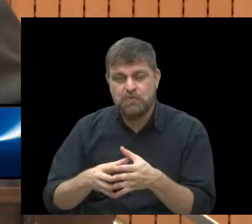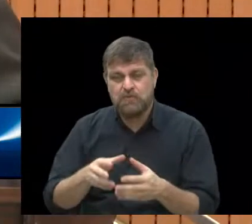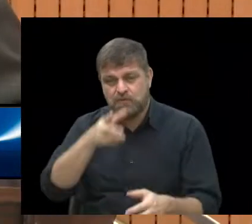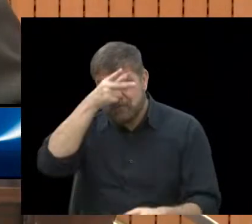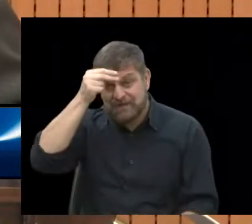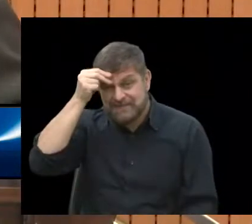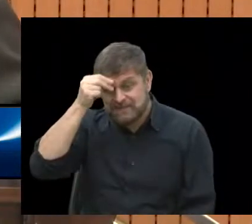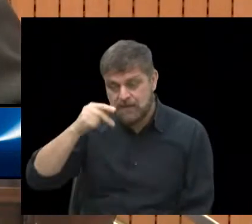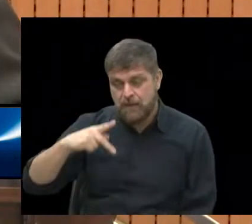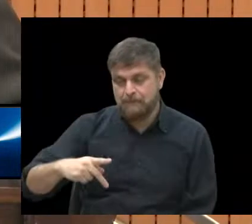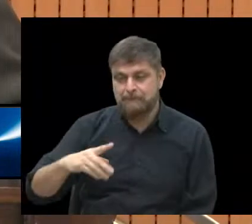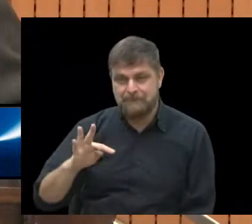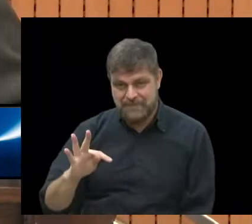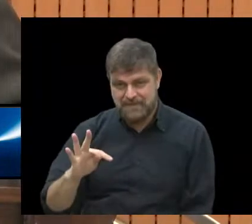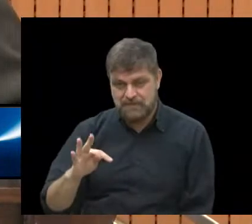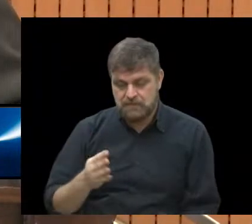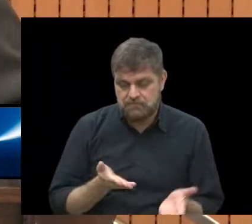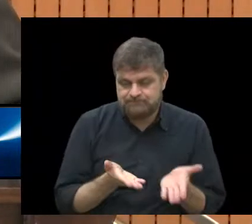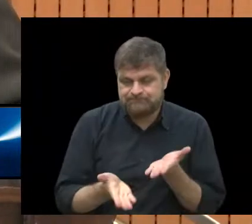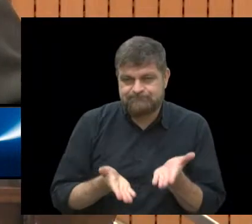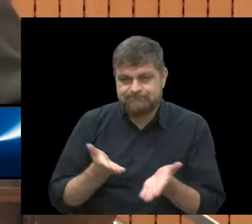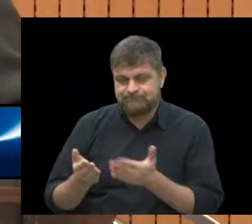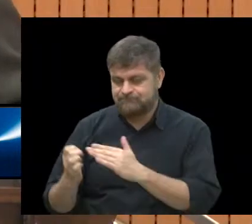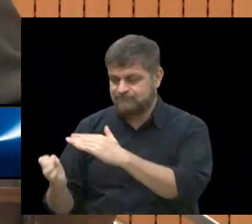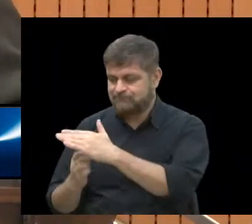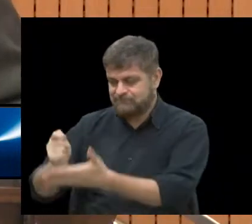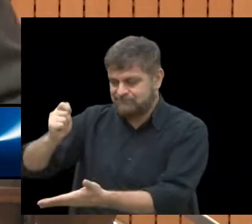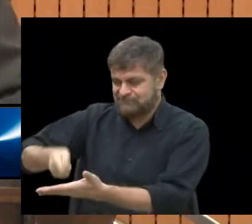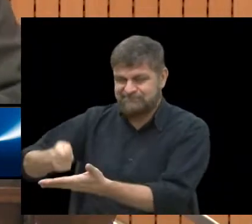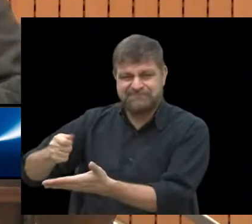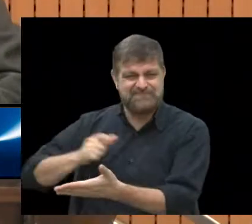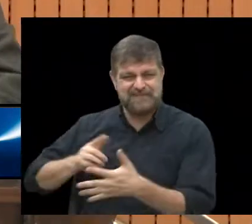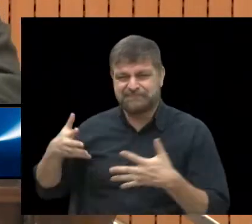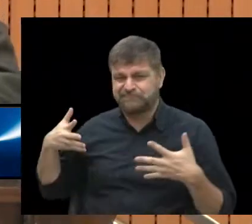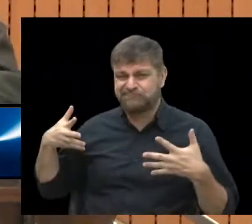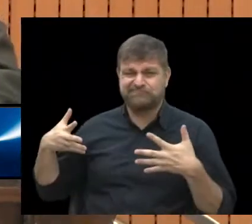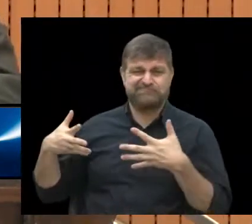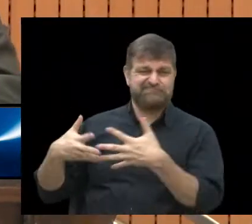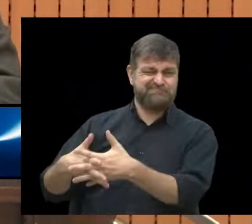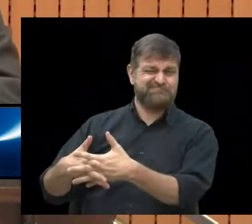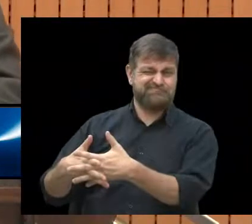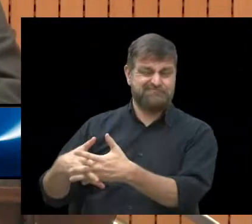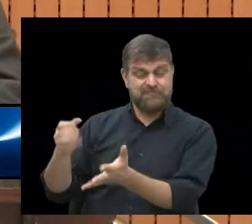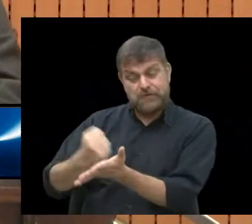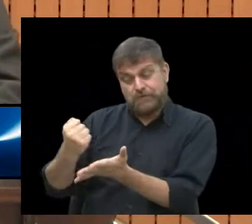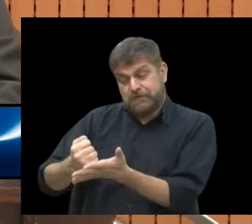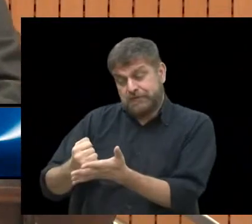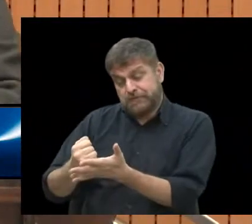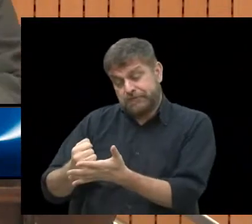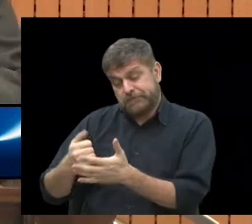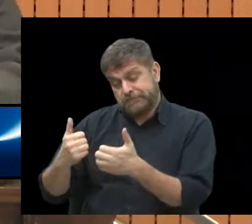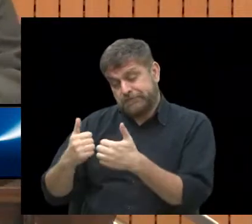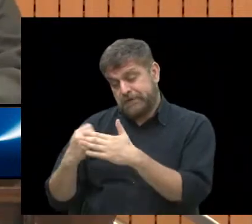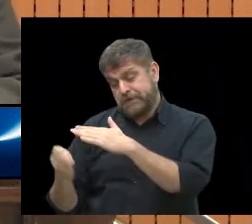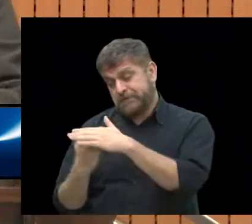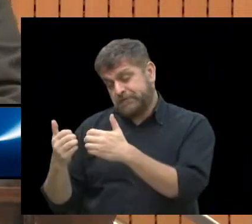foi o PT que fez atrapalhada, infelizmente. Mas há uma